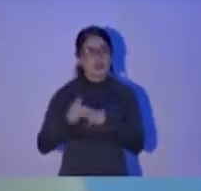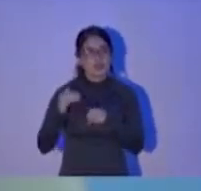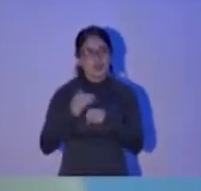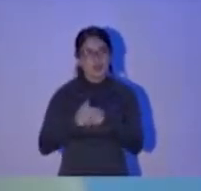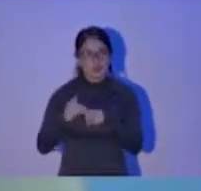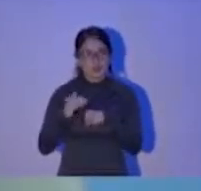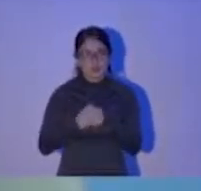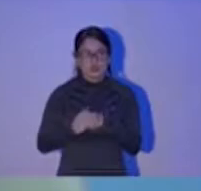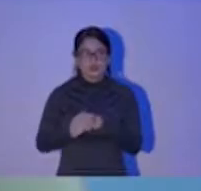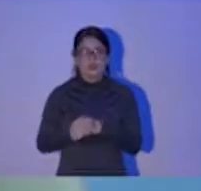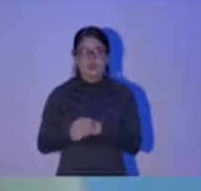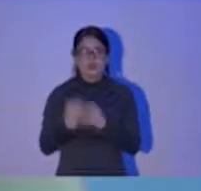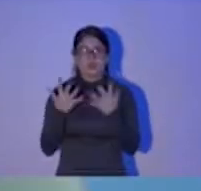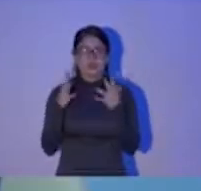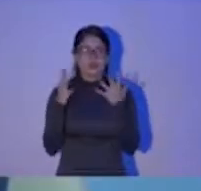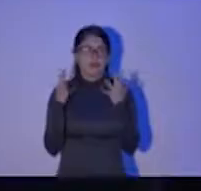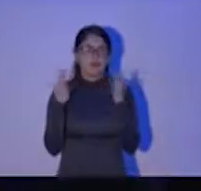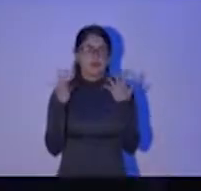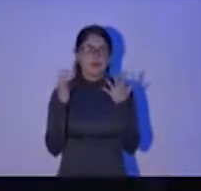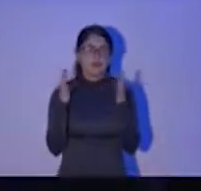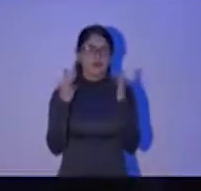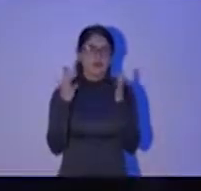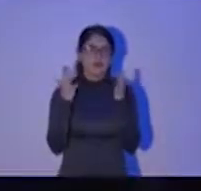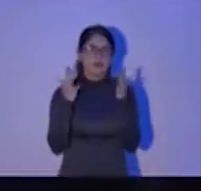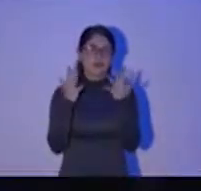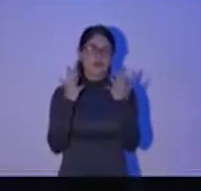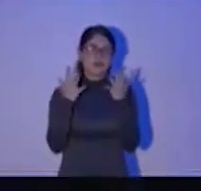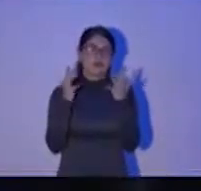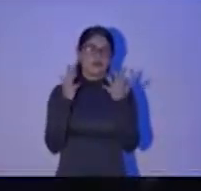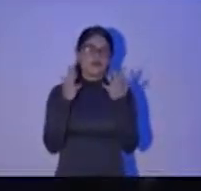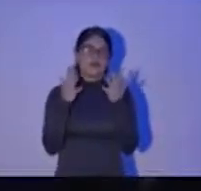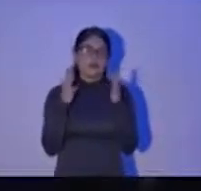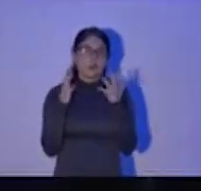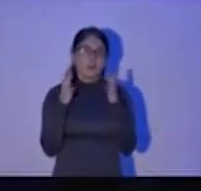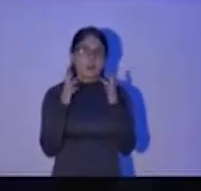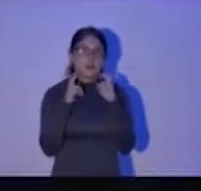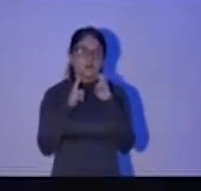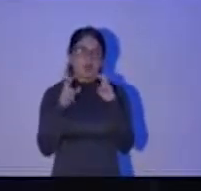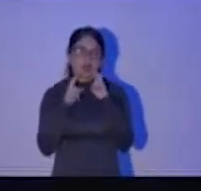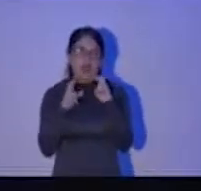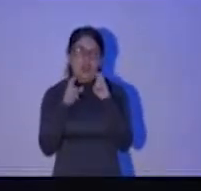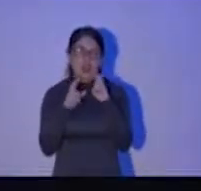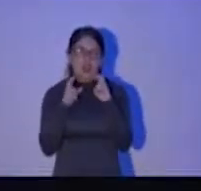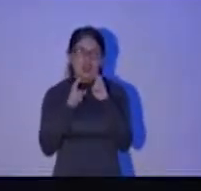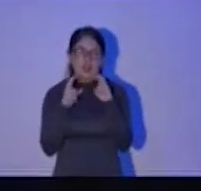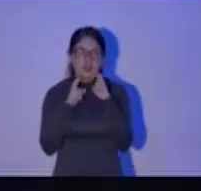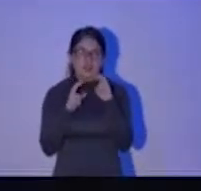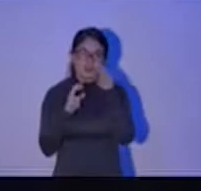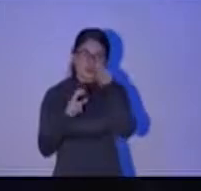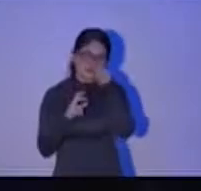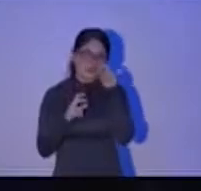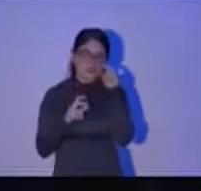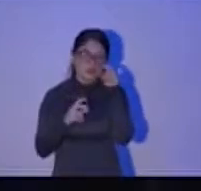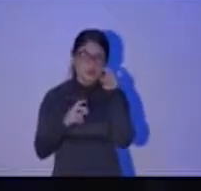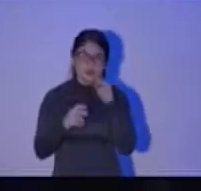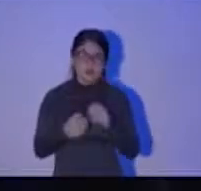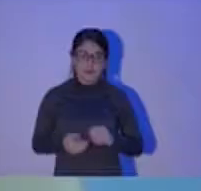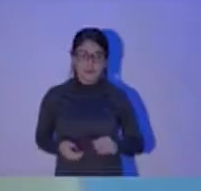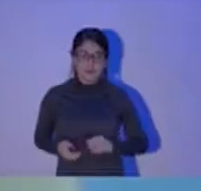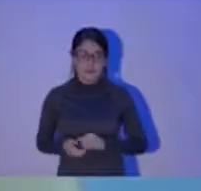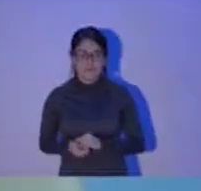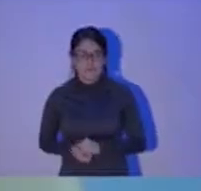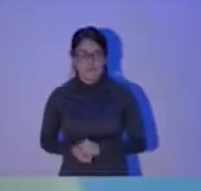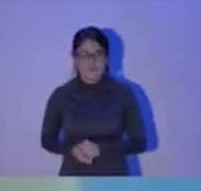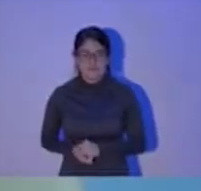parece que eu falei uma palavra mágica aqui. Mas uma sequência muito rápida, né, para os